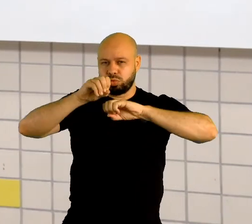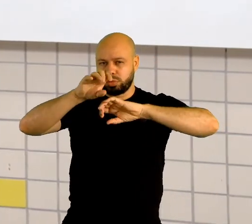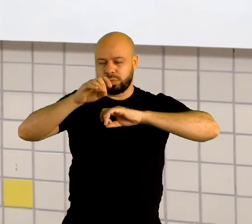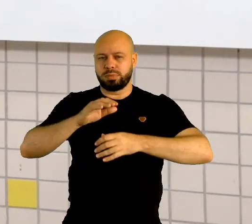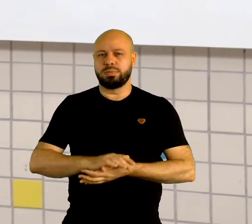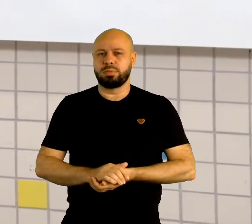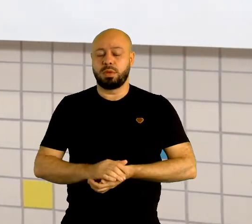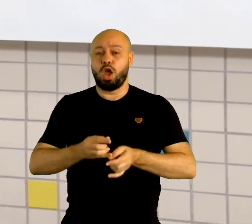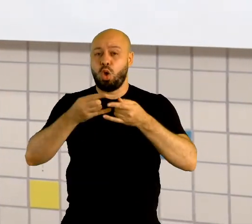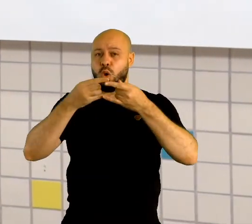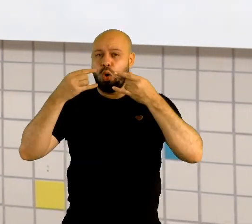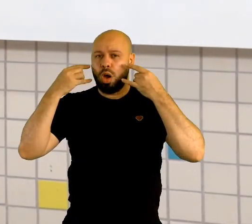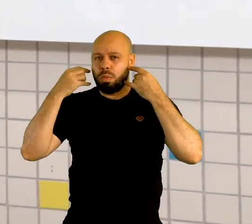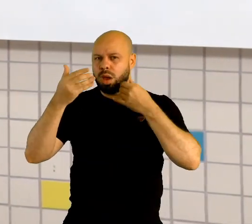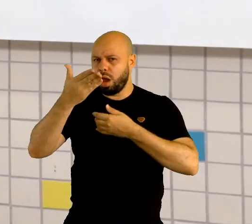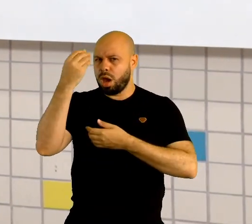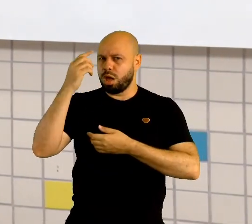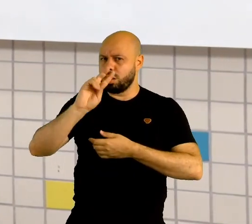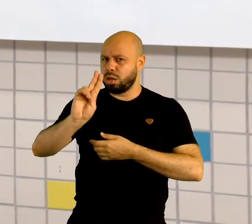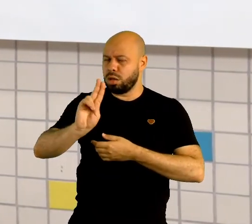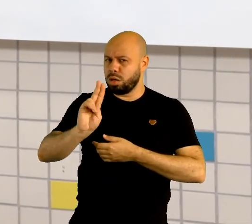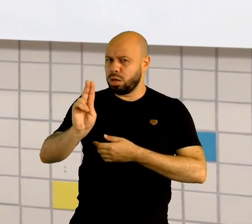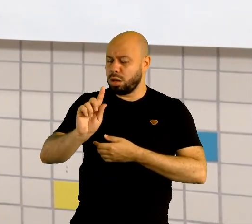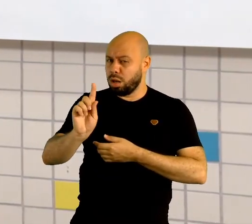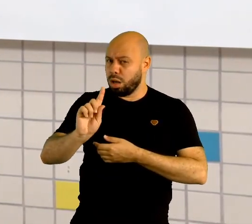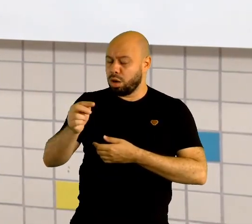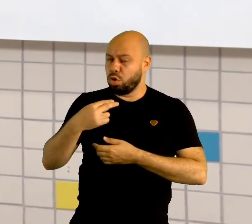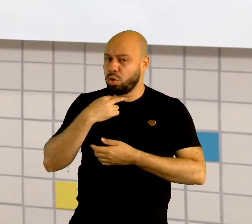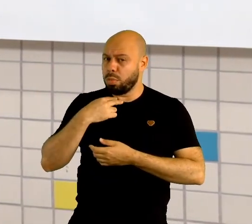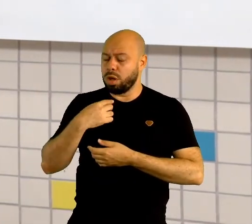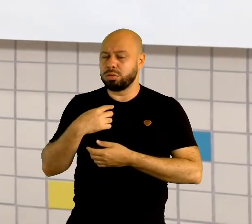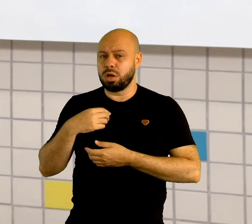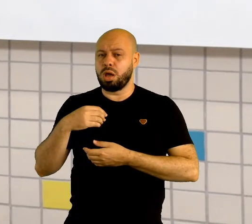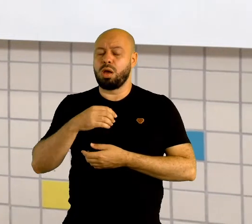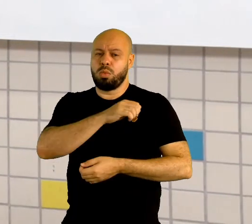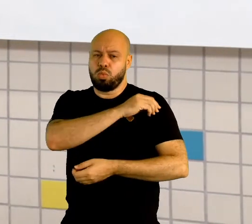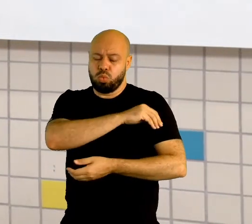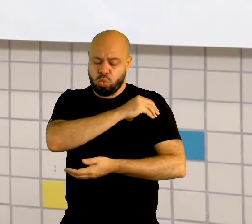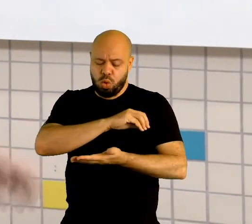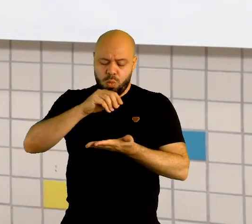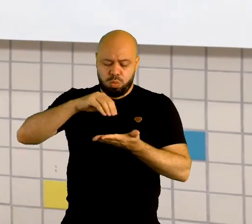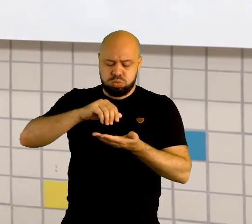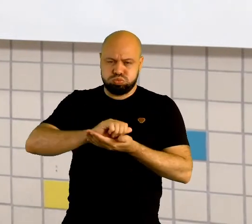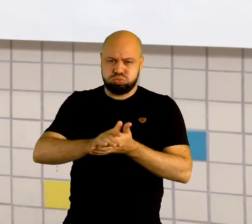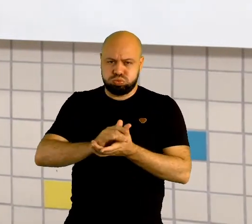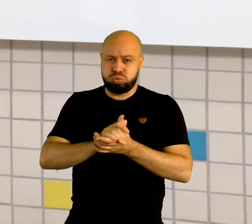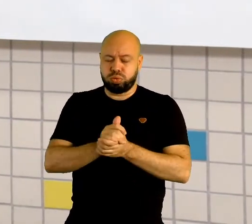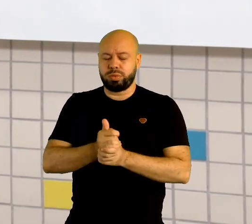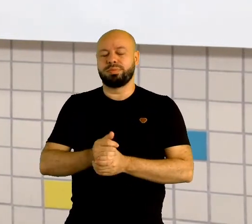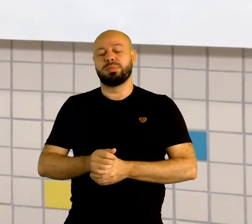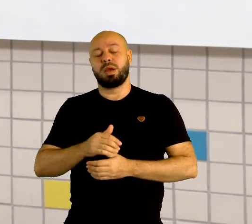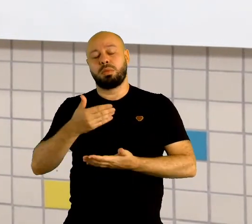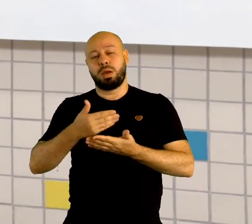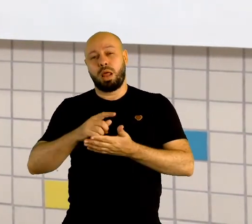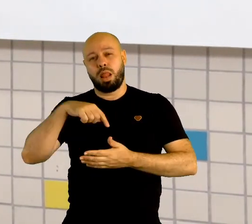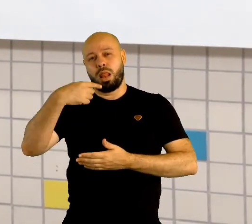usar a máscara e o álcool em gel. Um grande abraço e eu espero vocês na nossa próxima aula.